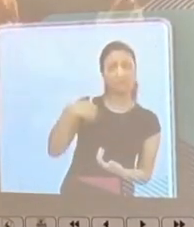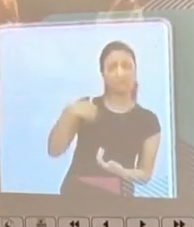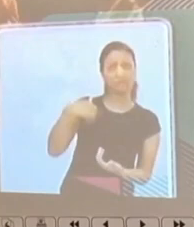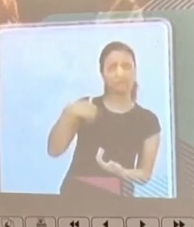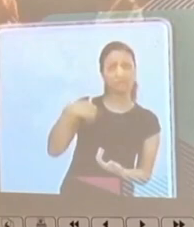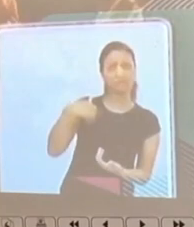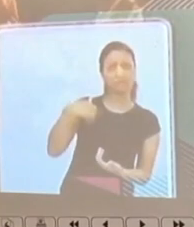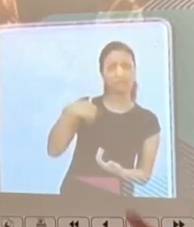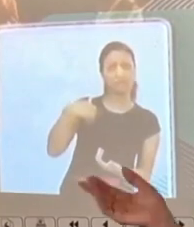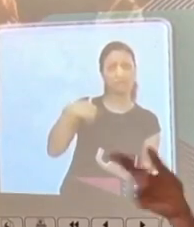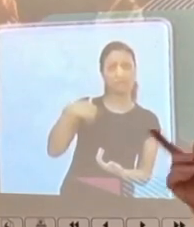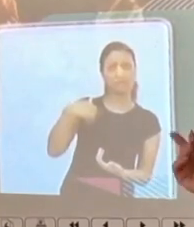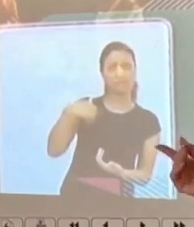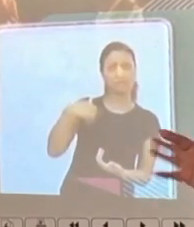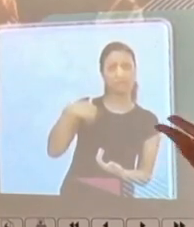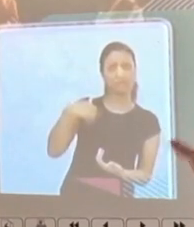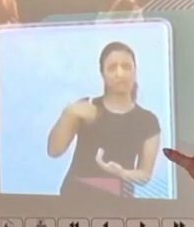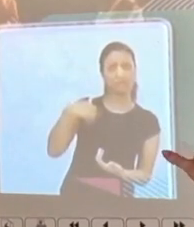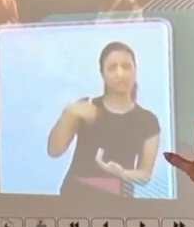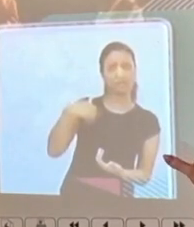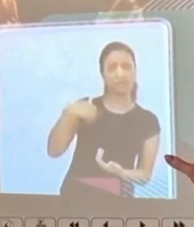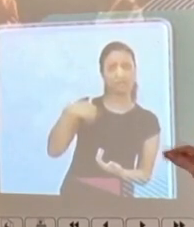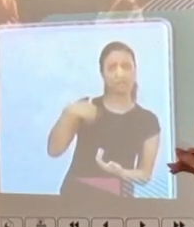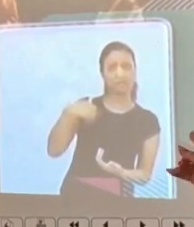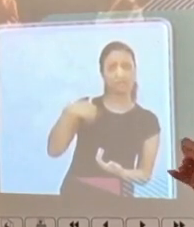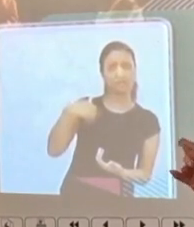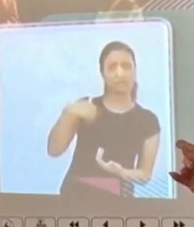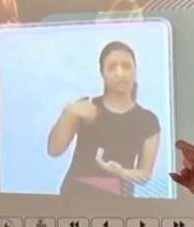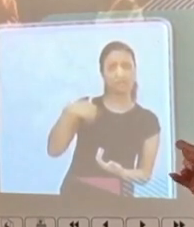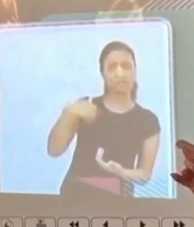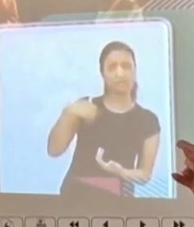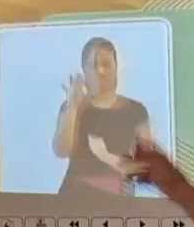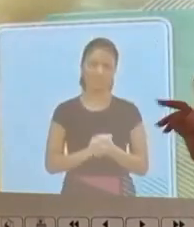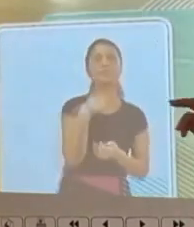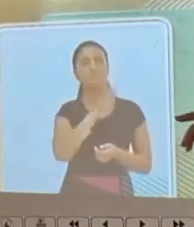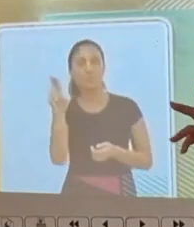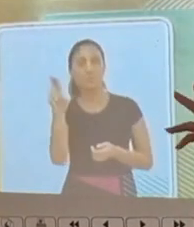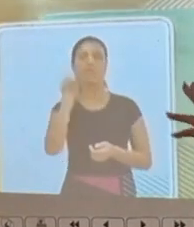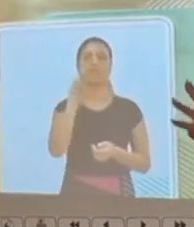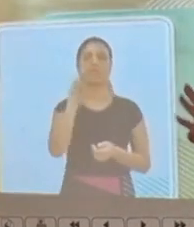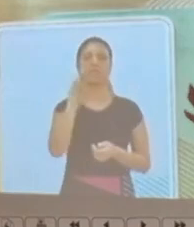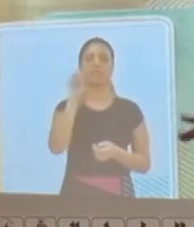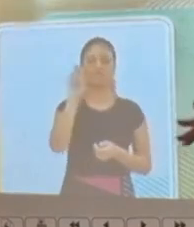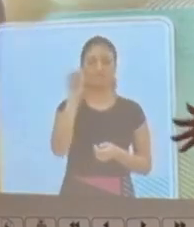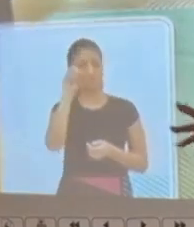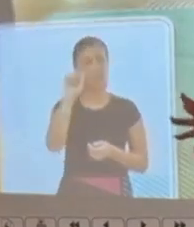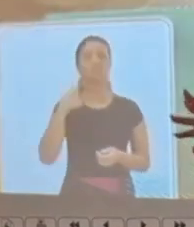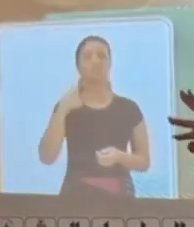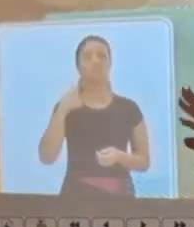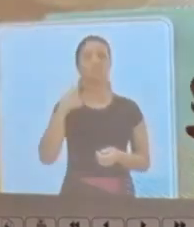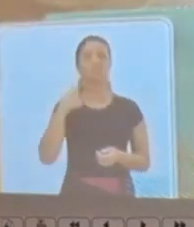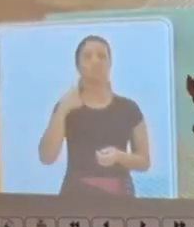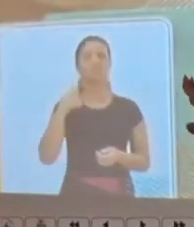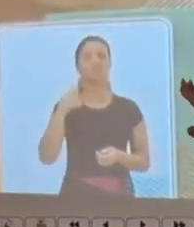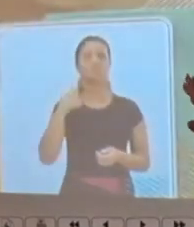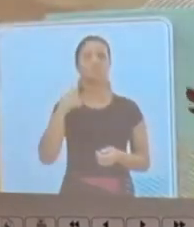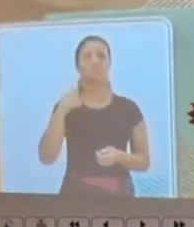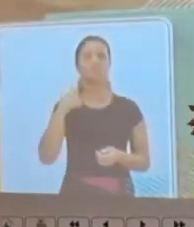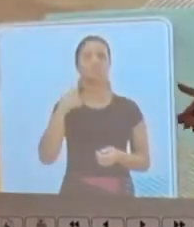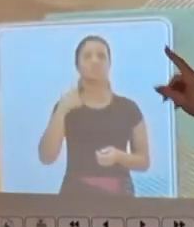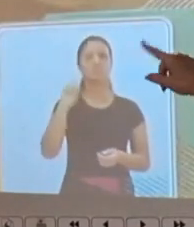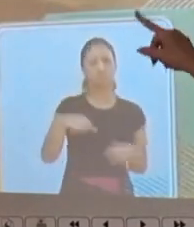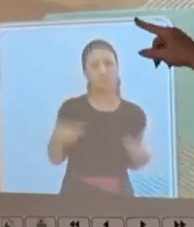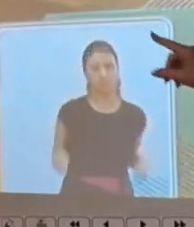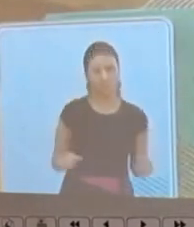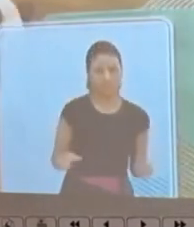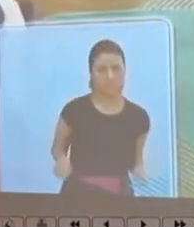Aqui. Vocês querem que eu hoje logo mais o depoimento do Rogério? Vocês veem as diferenças? Isso foi bem